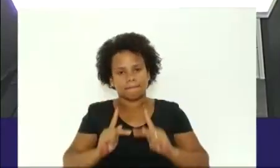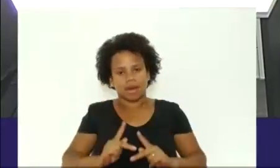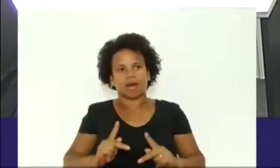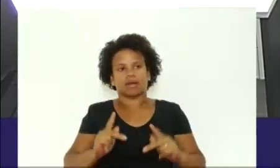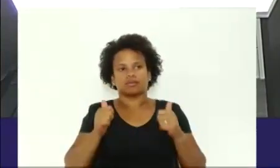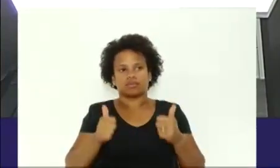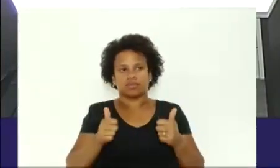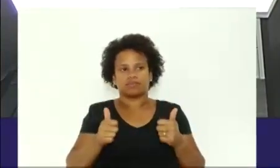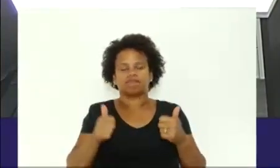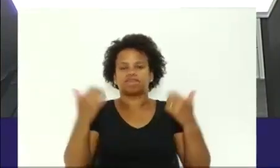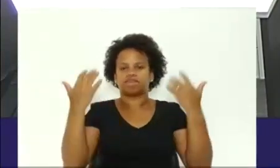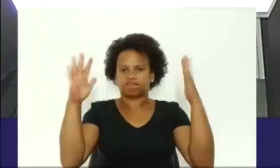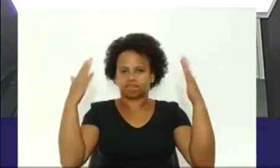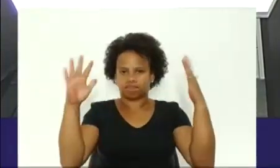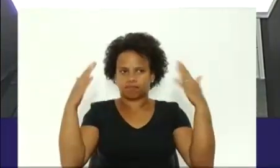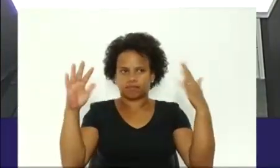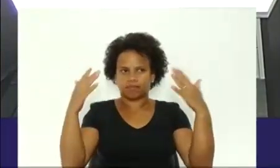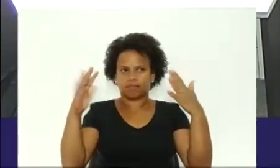Fabiana.